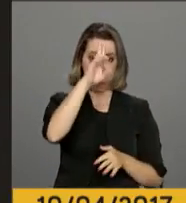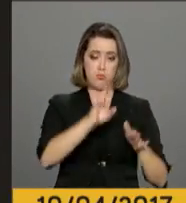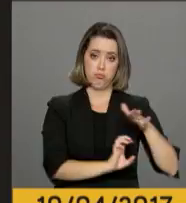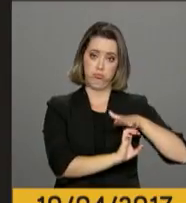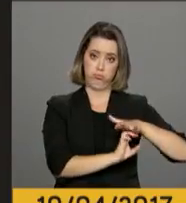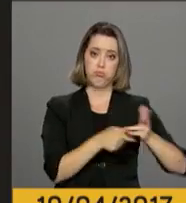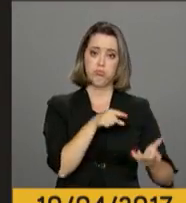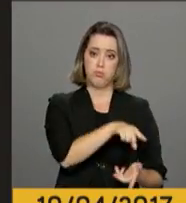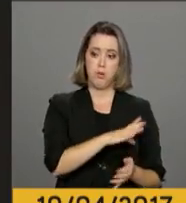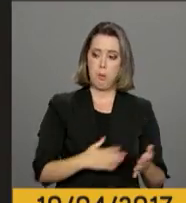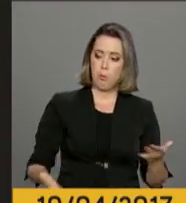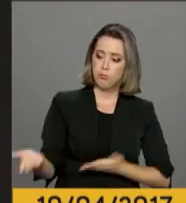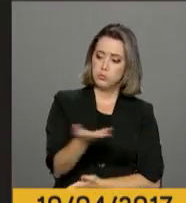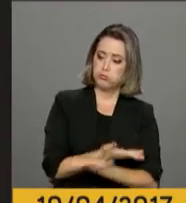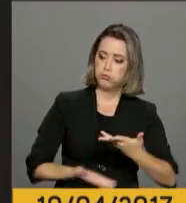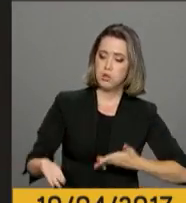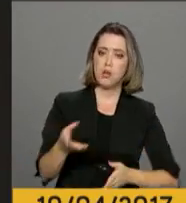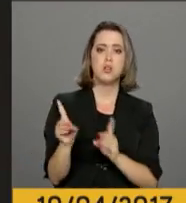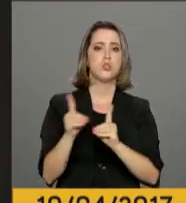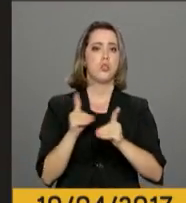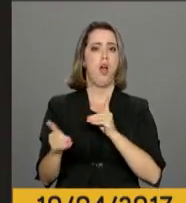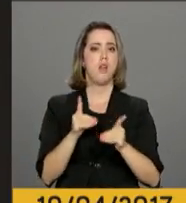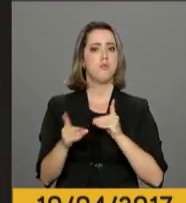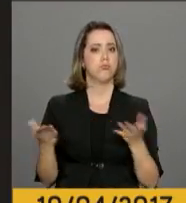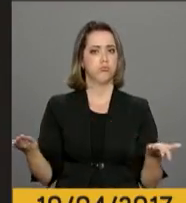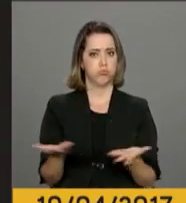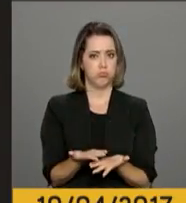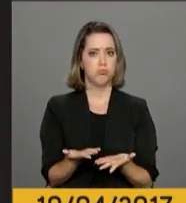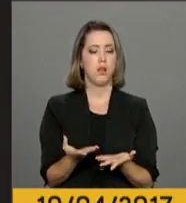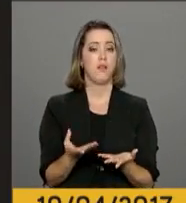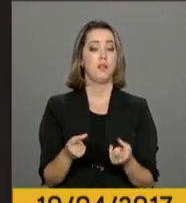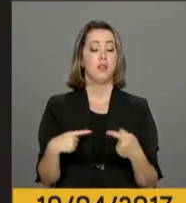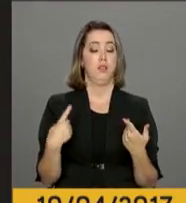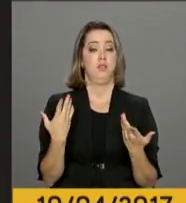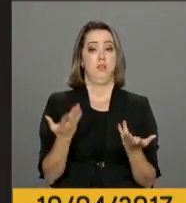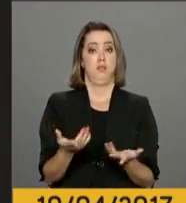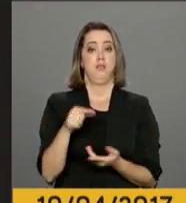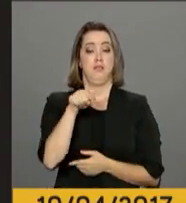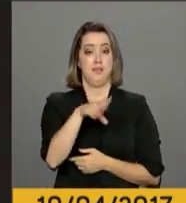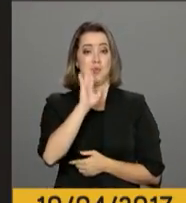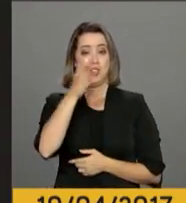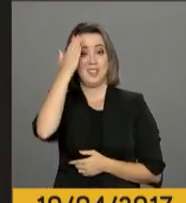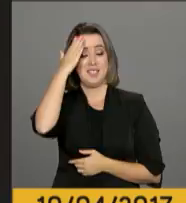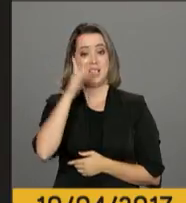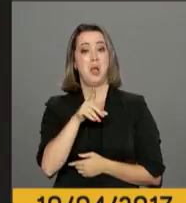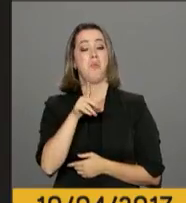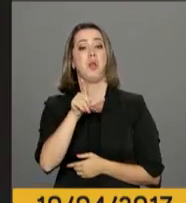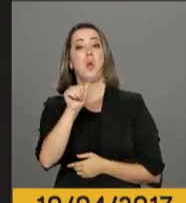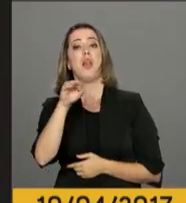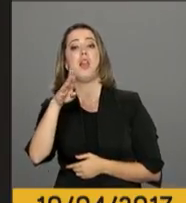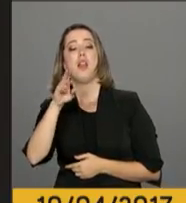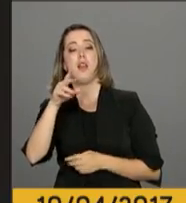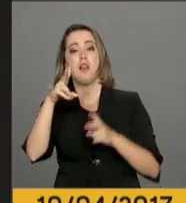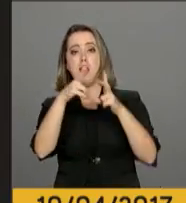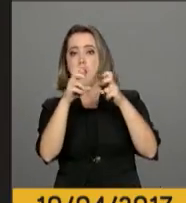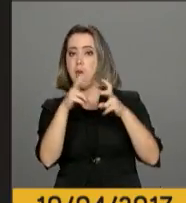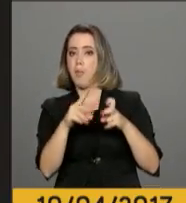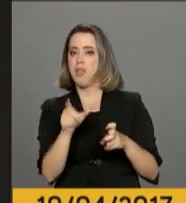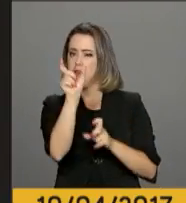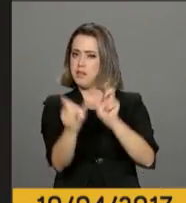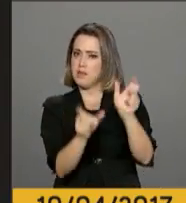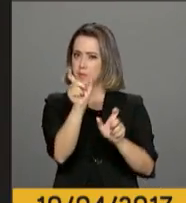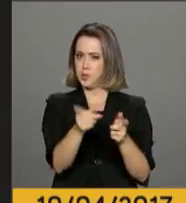Mas foi fruto do diálogo que nós instalamos no país, e sabe que o libanês costuma muito dialogar, conversar,